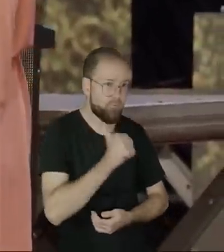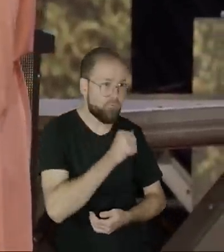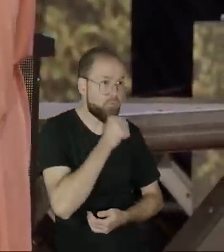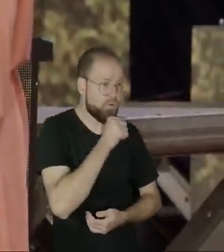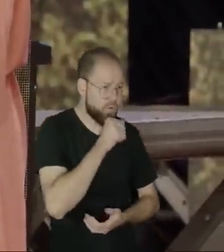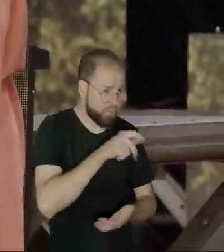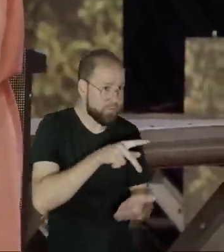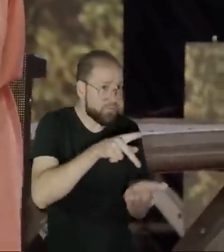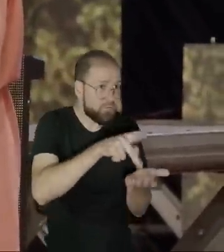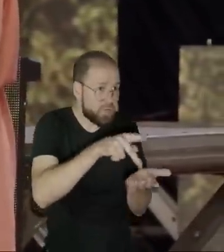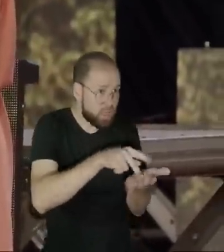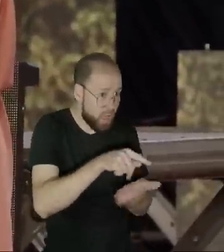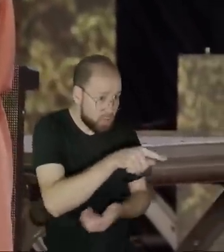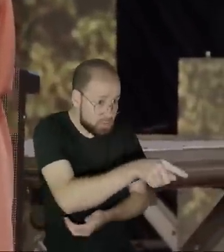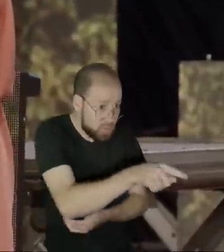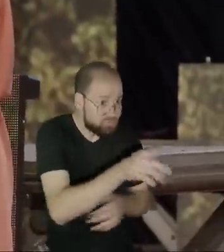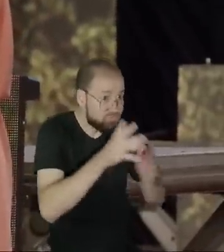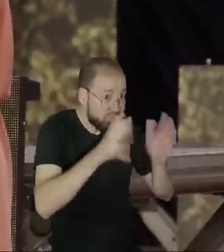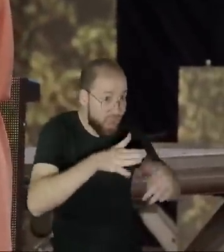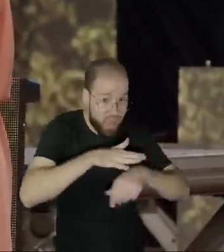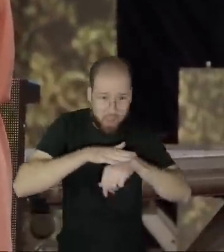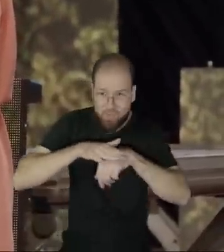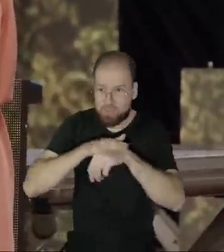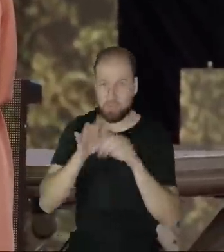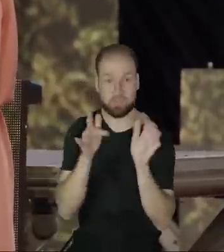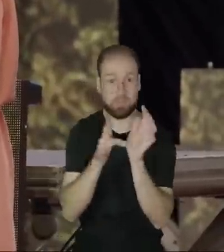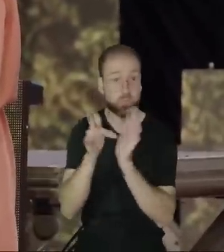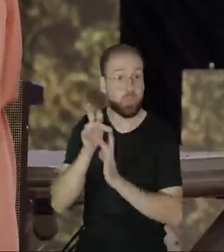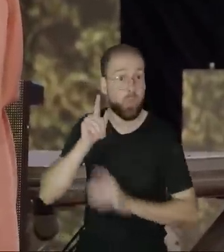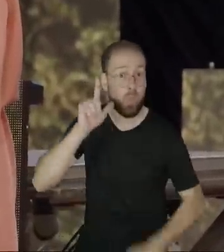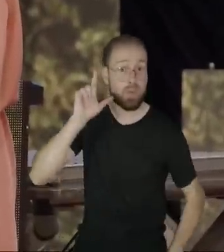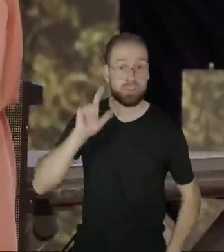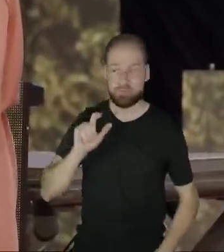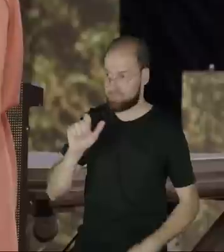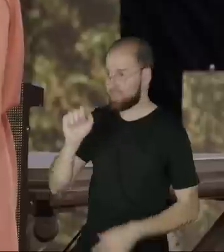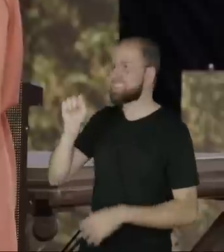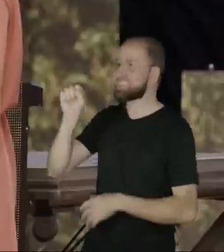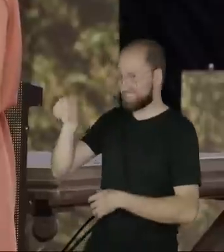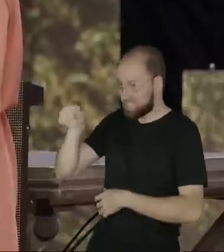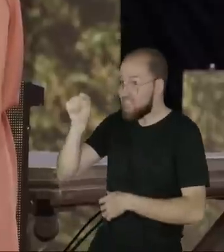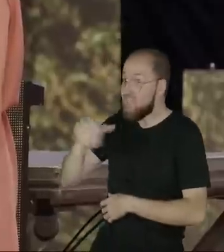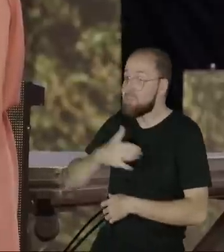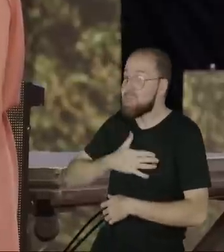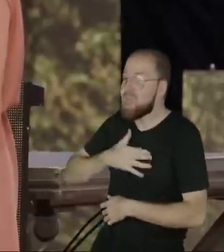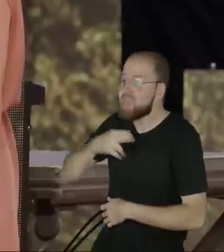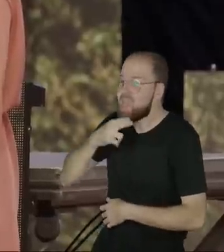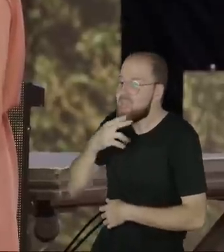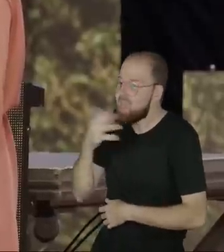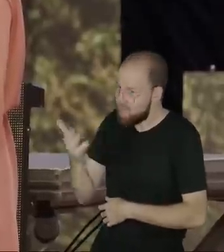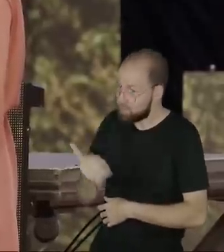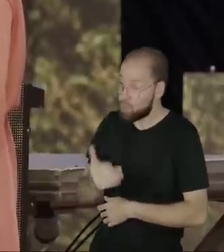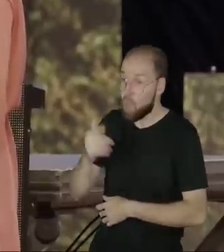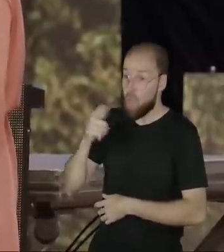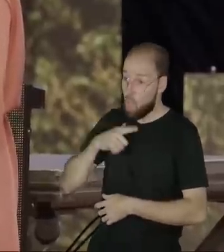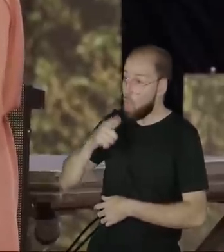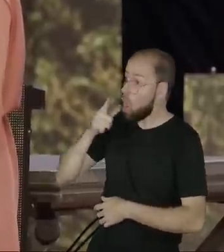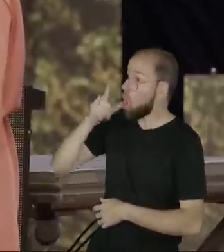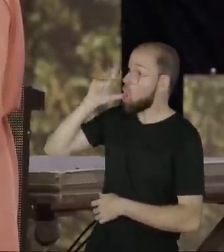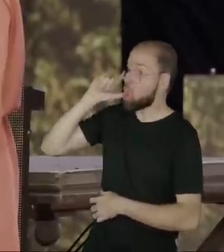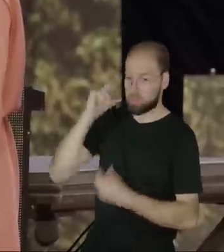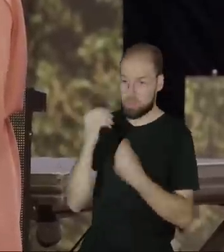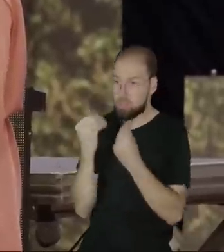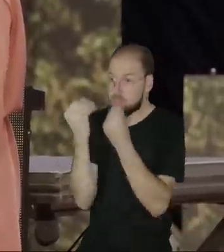Acho que a senhora falou com Jesus de Nazaré ontem? Sim, minha netinha. Foi na noite que eu dei